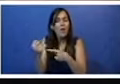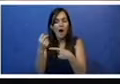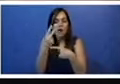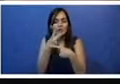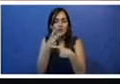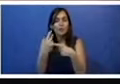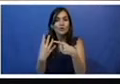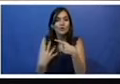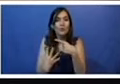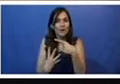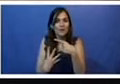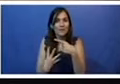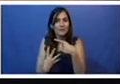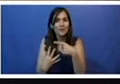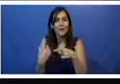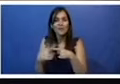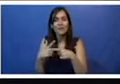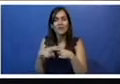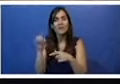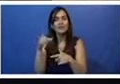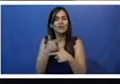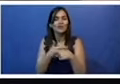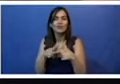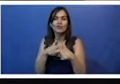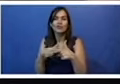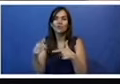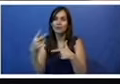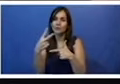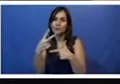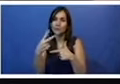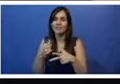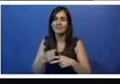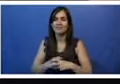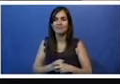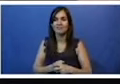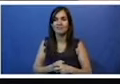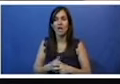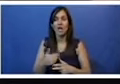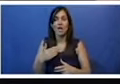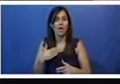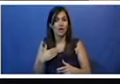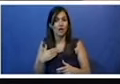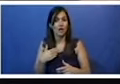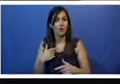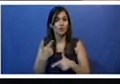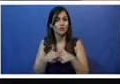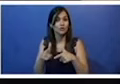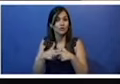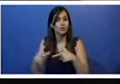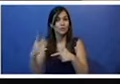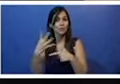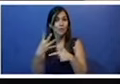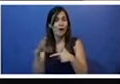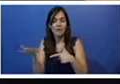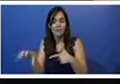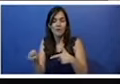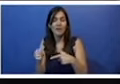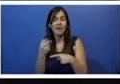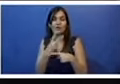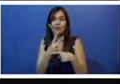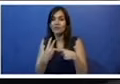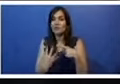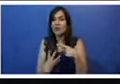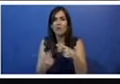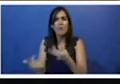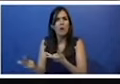dividi por dois e peguei uma parte Eu dividi por quatro mas eu peguei duas partes em